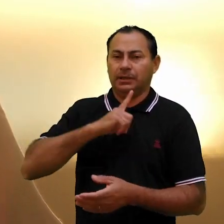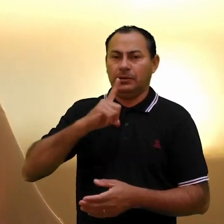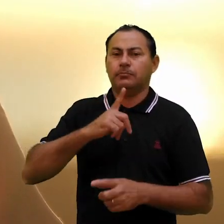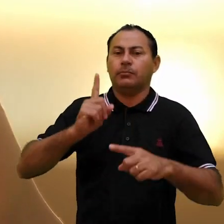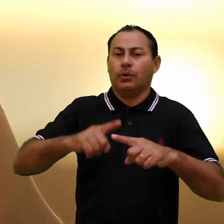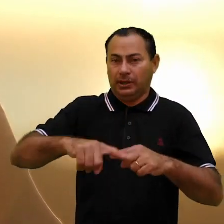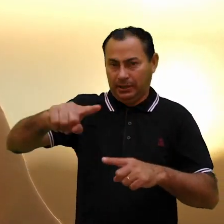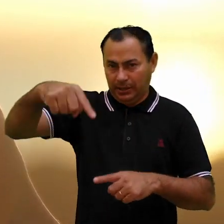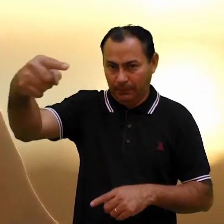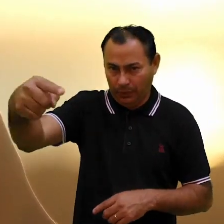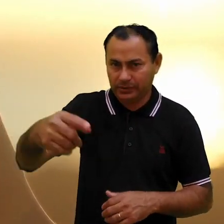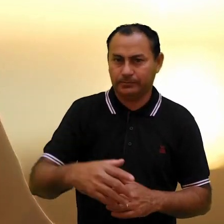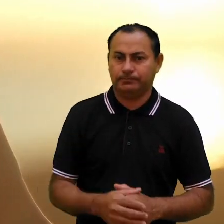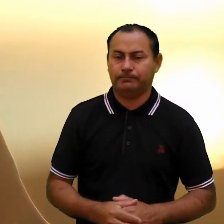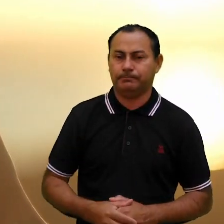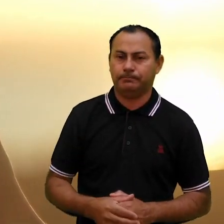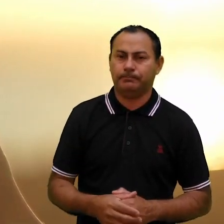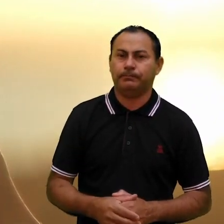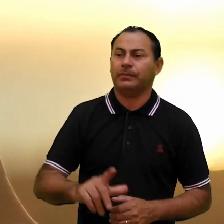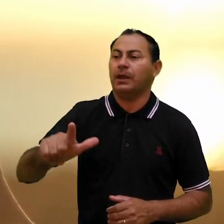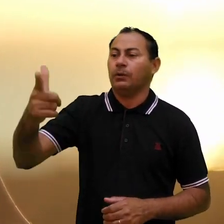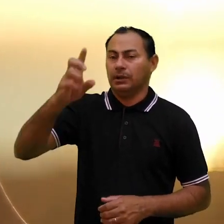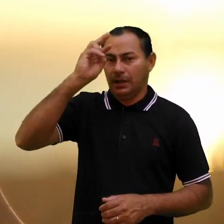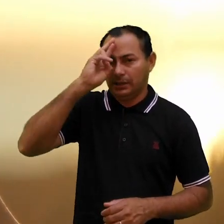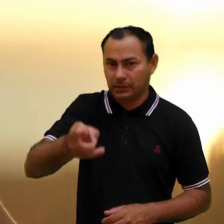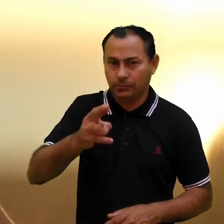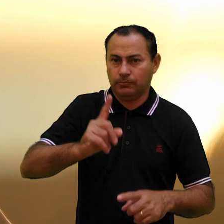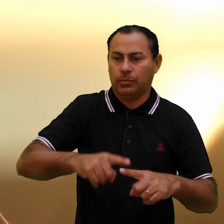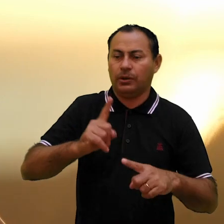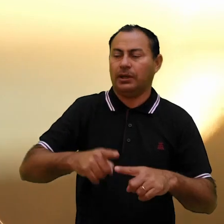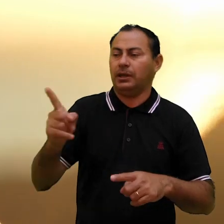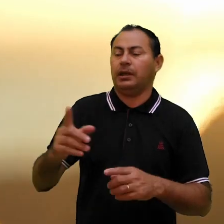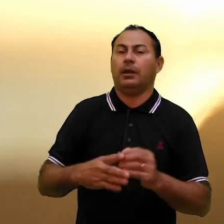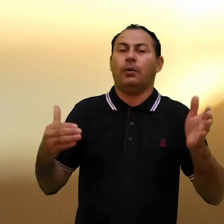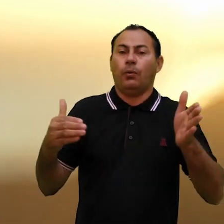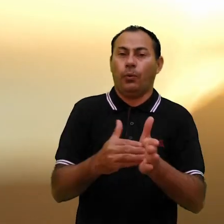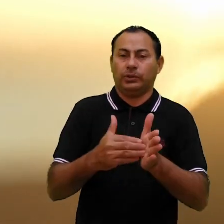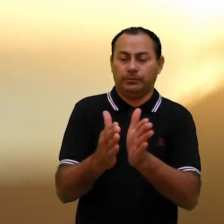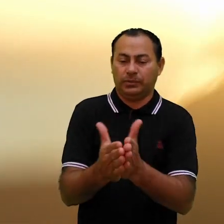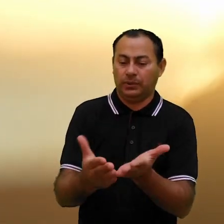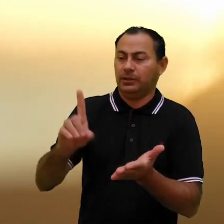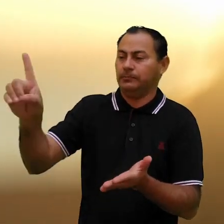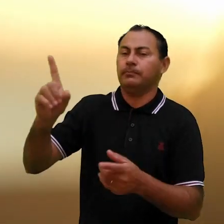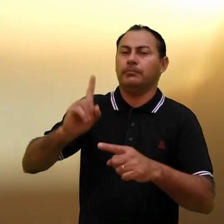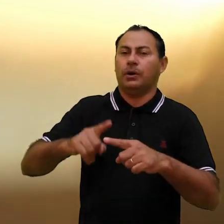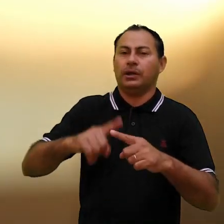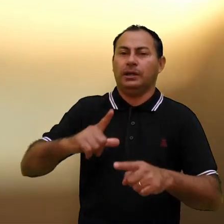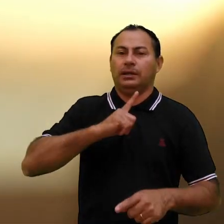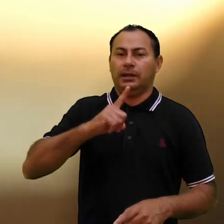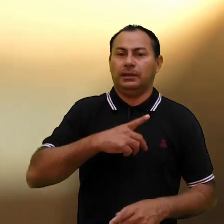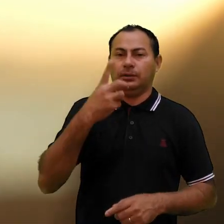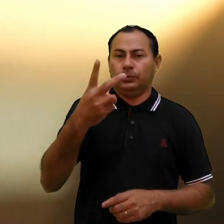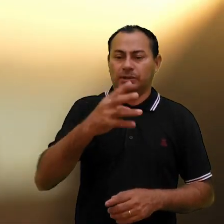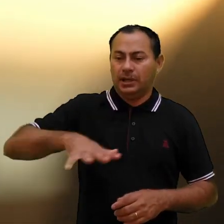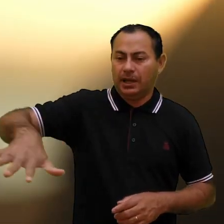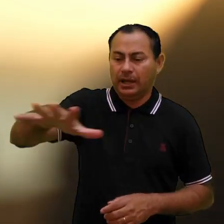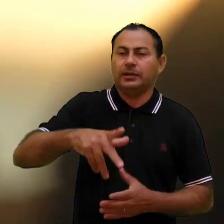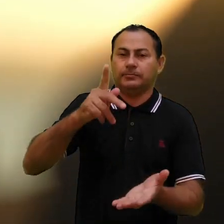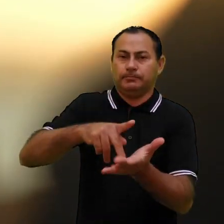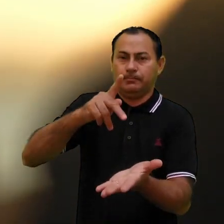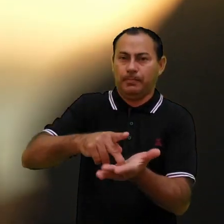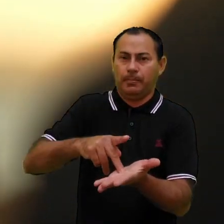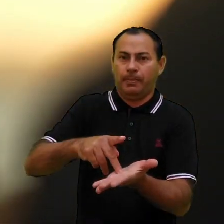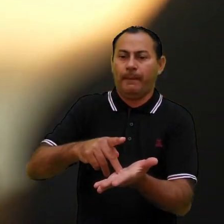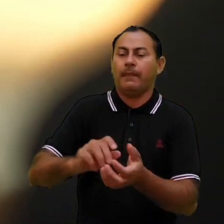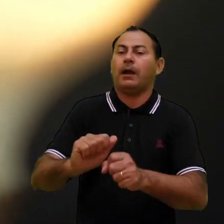o porquê daqui a pouco. Outra razão por que este é o último livro da Bíblia é porque existem duas áreas de